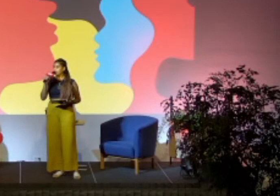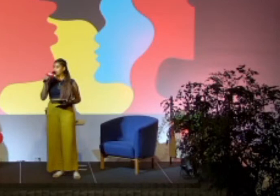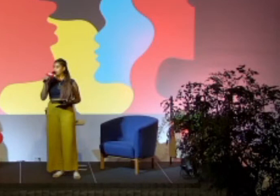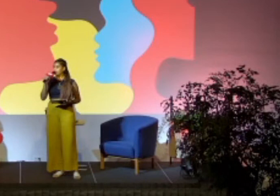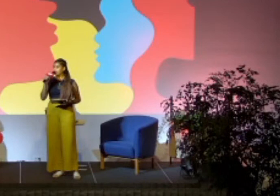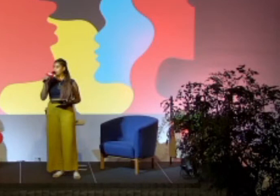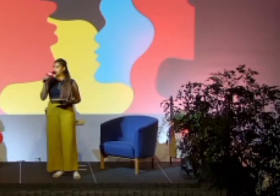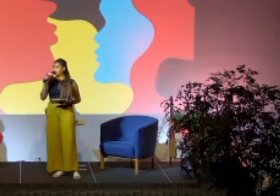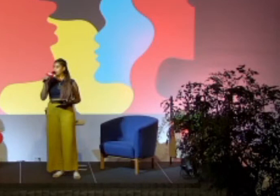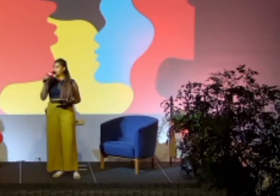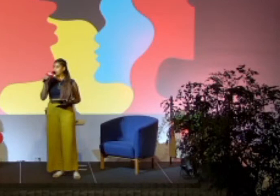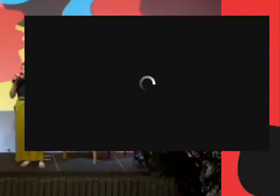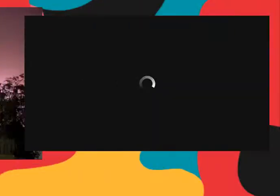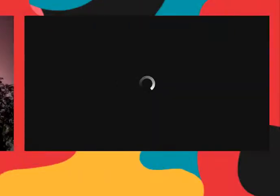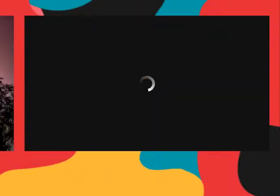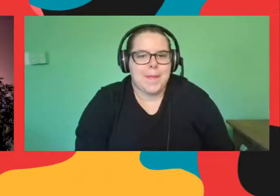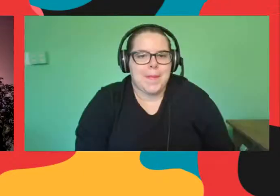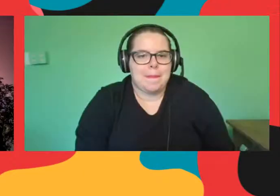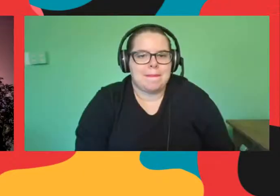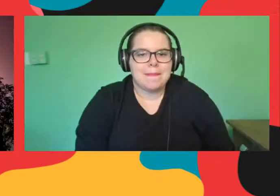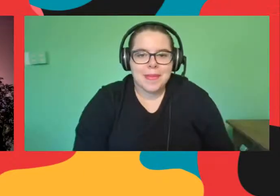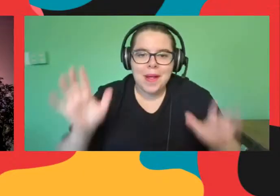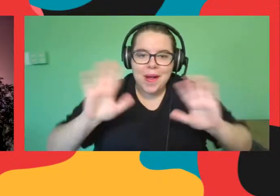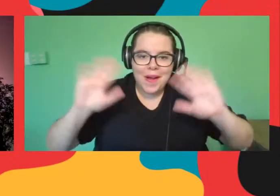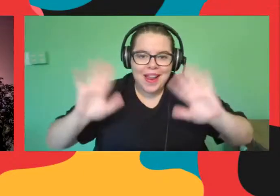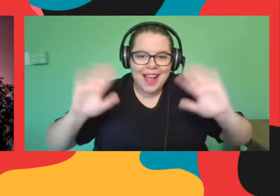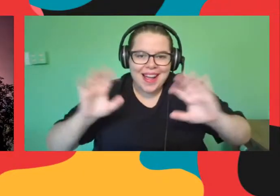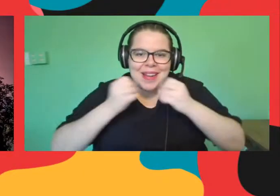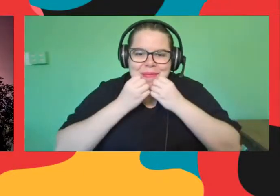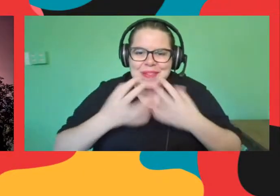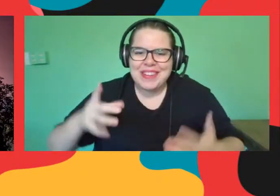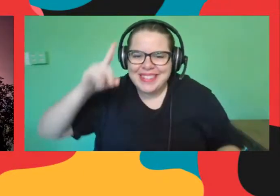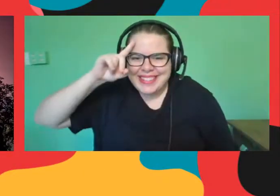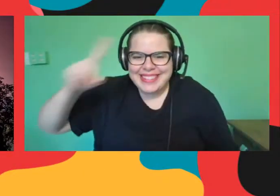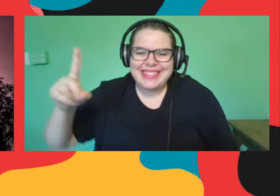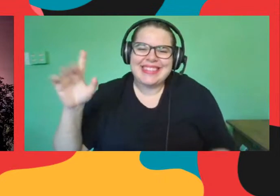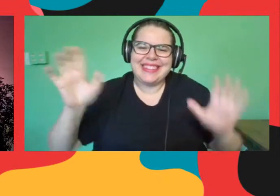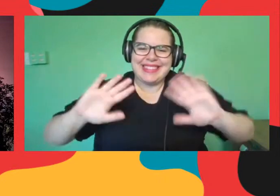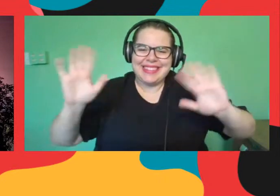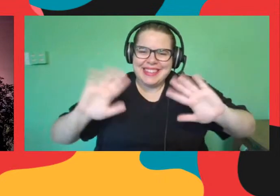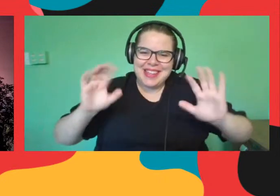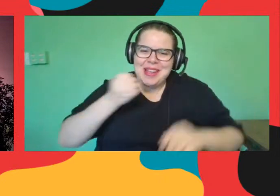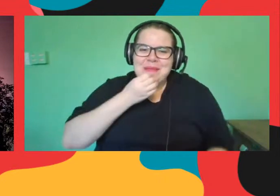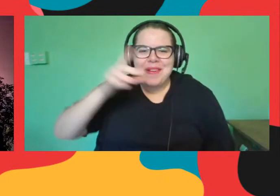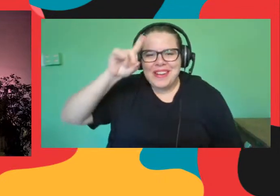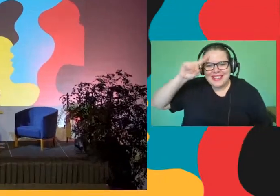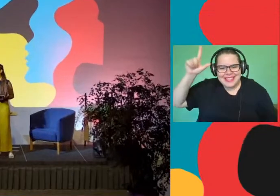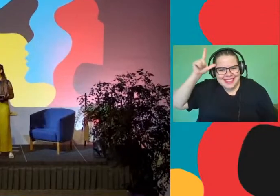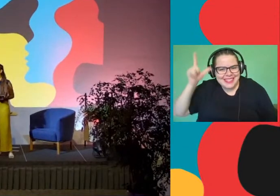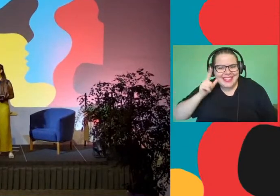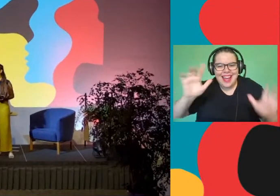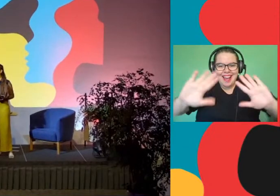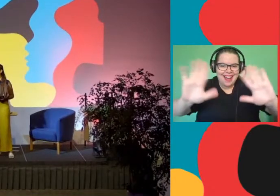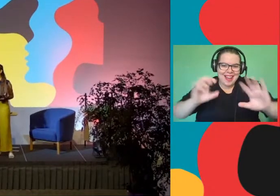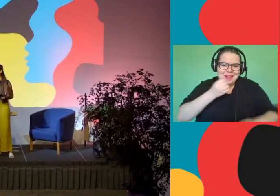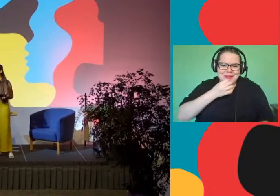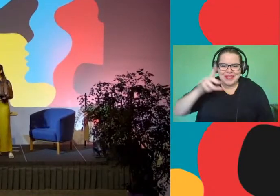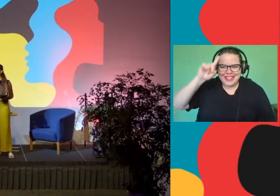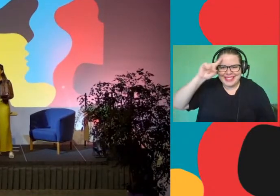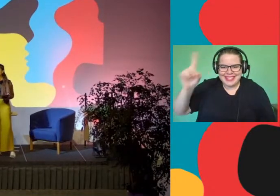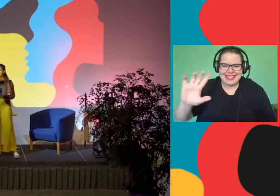pela lateral, na minha tela aqui na lateral. Aê! Bom dia, Lê!